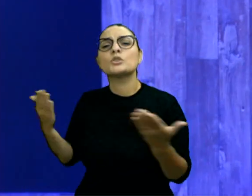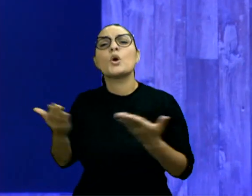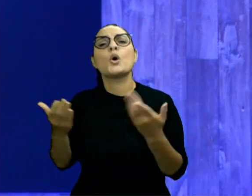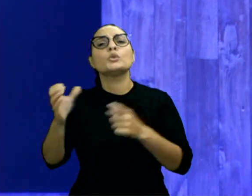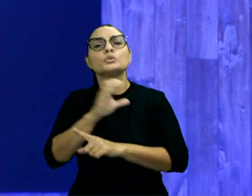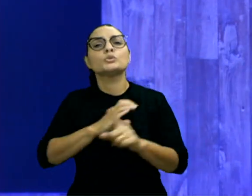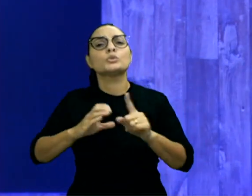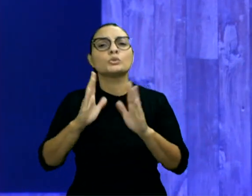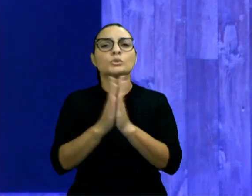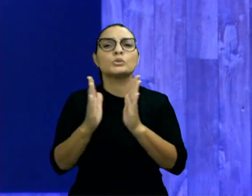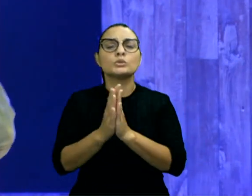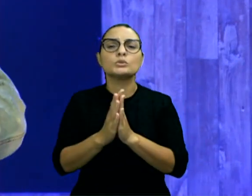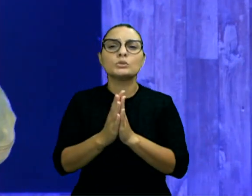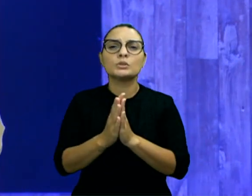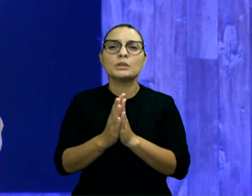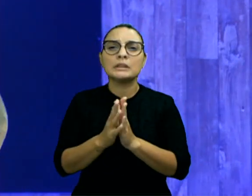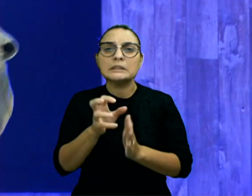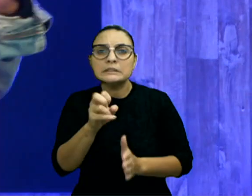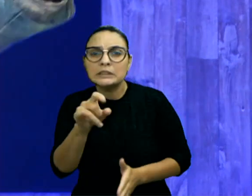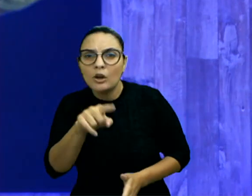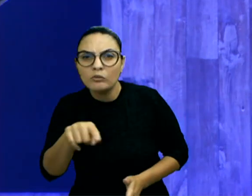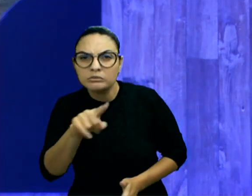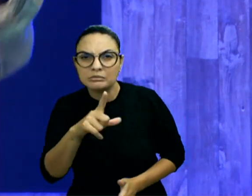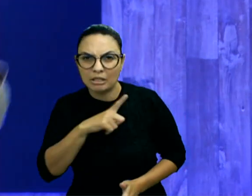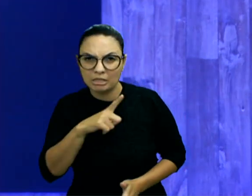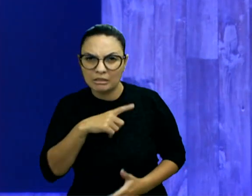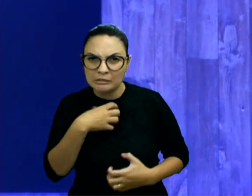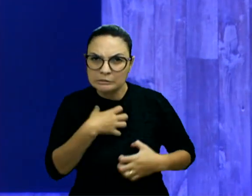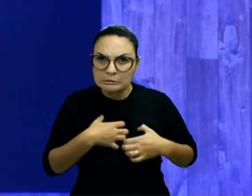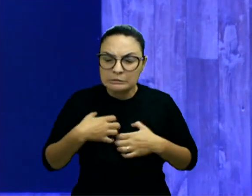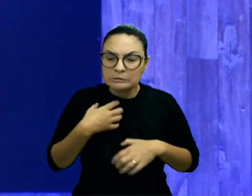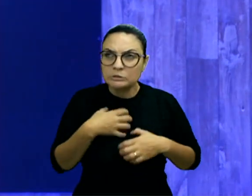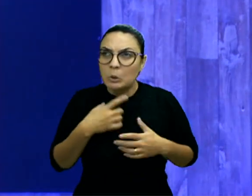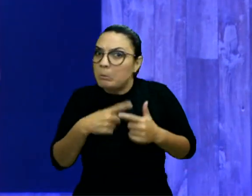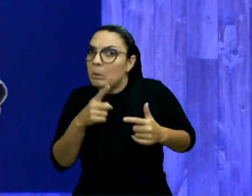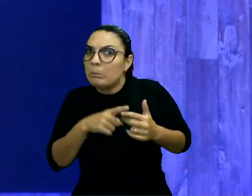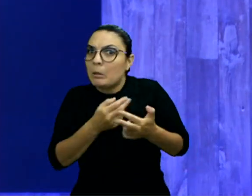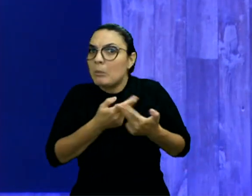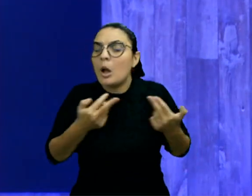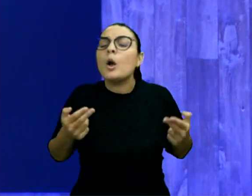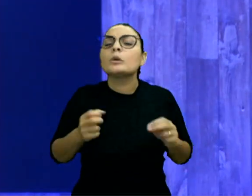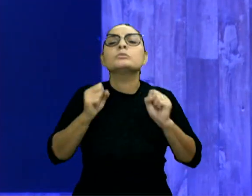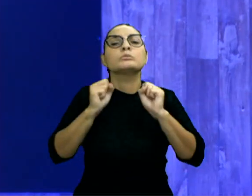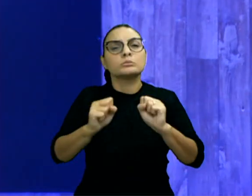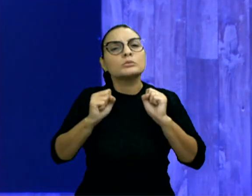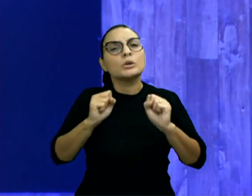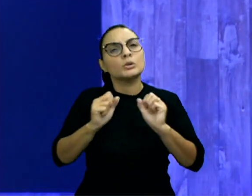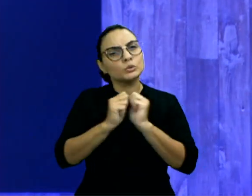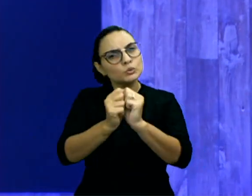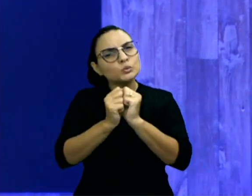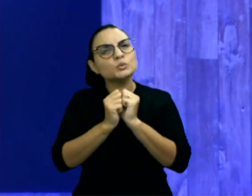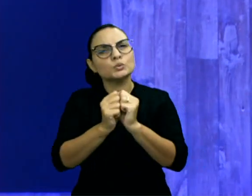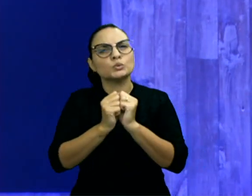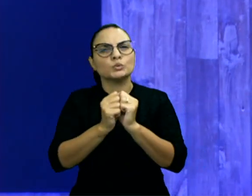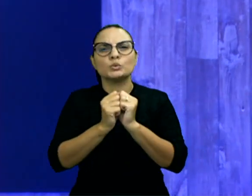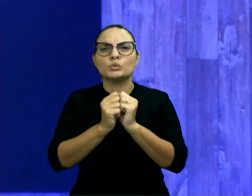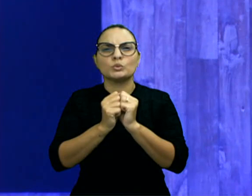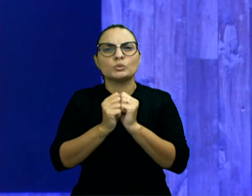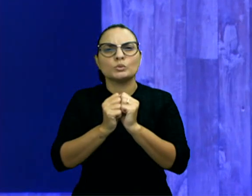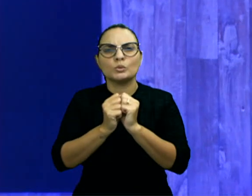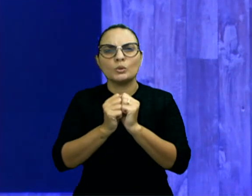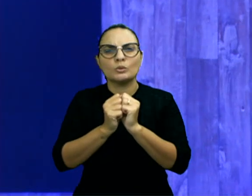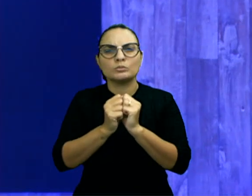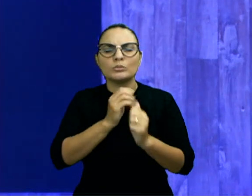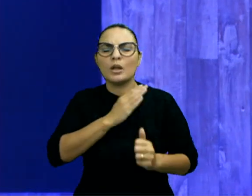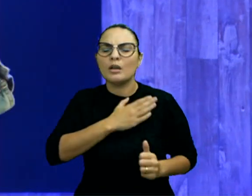oração. E eu queria pedir para você aí, se você tem algo a apresentar ao Senhor, que você falasse junto comigo agora. Você apresentasse a